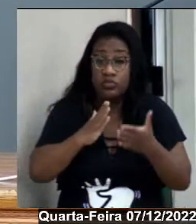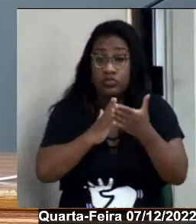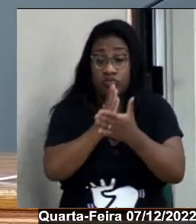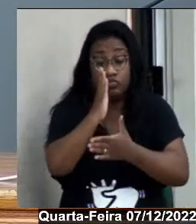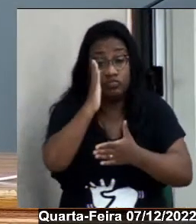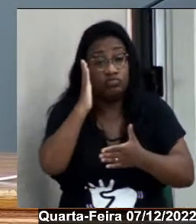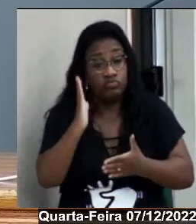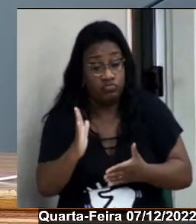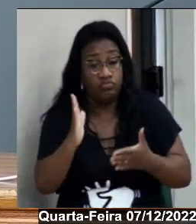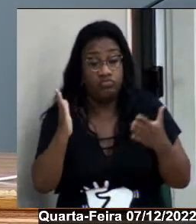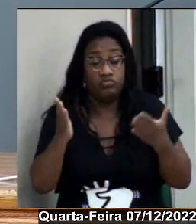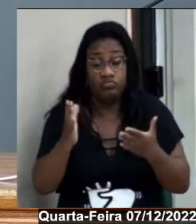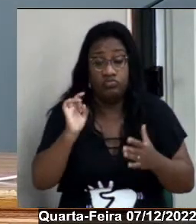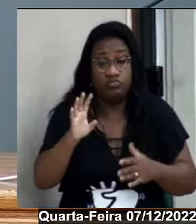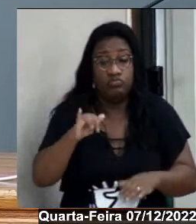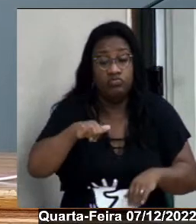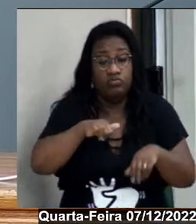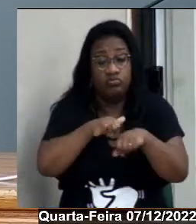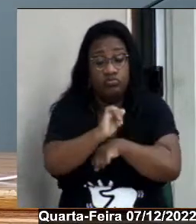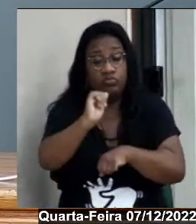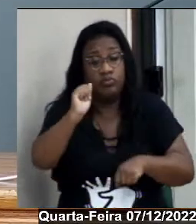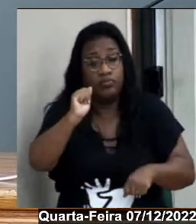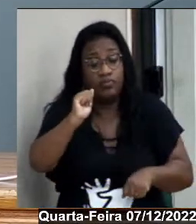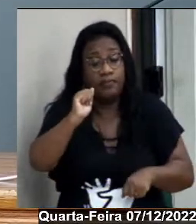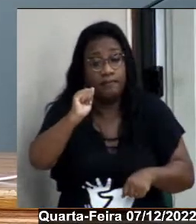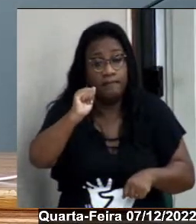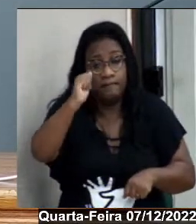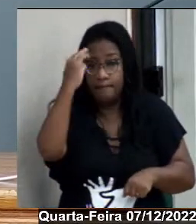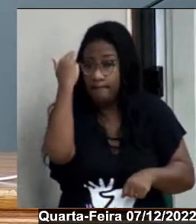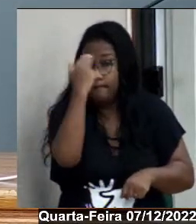votação, aprovado por 11 votos favoráveis, ausência dos vereadores